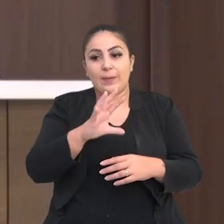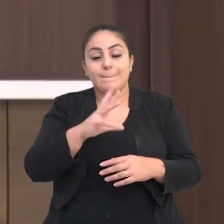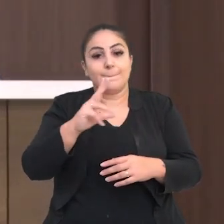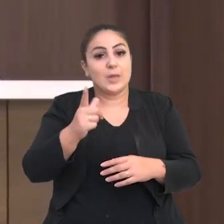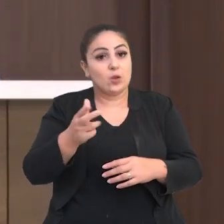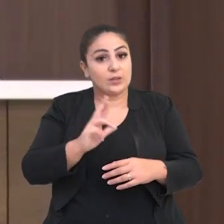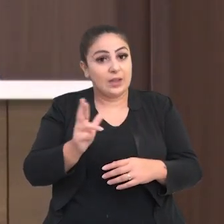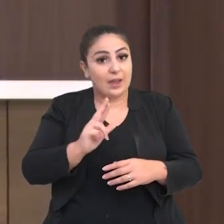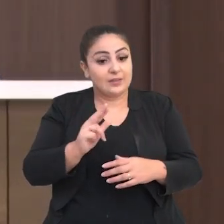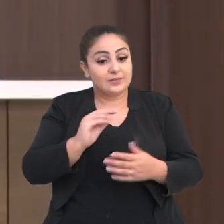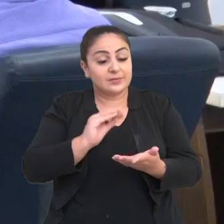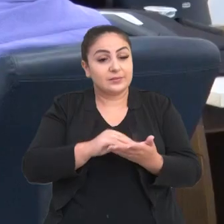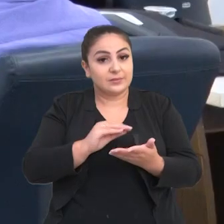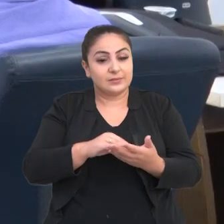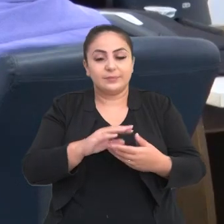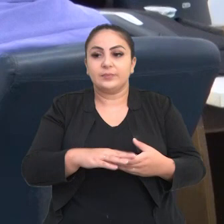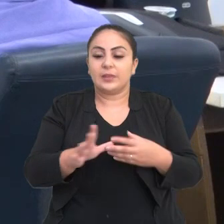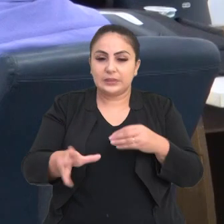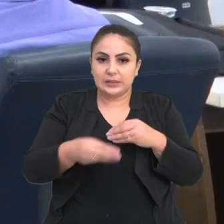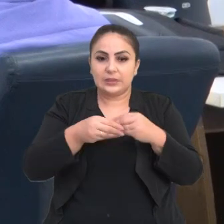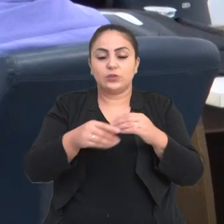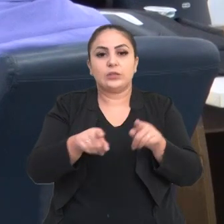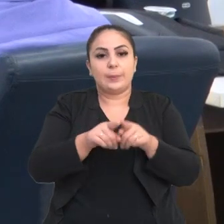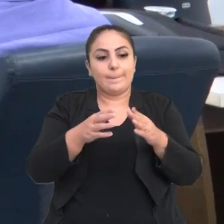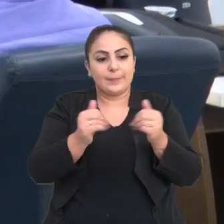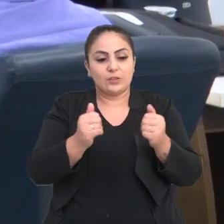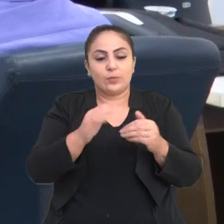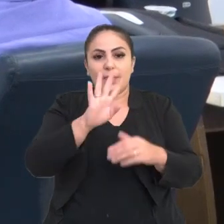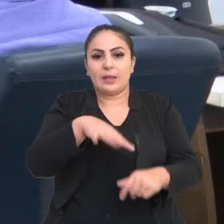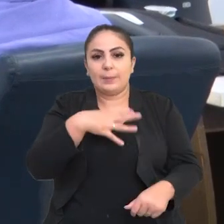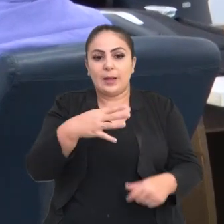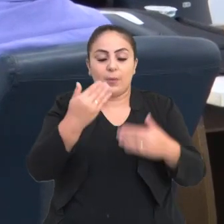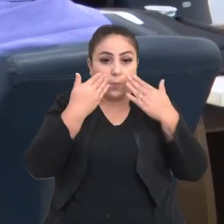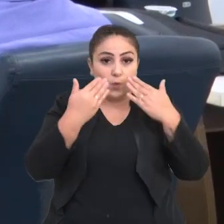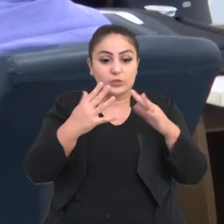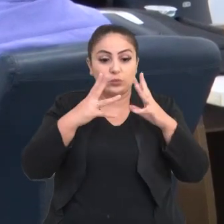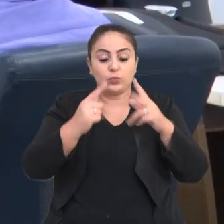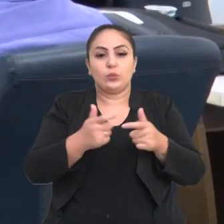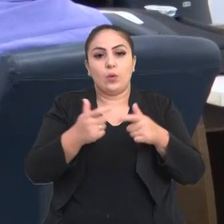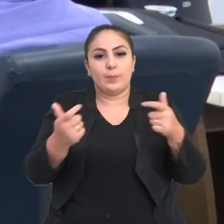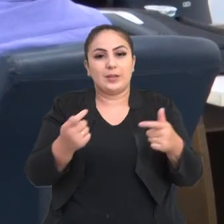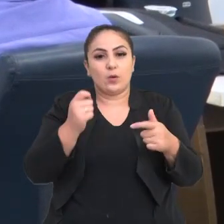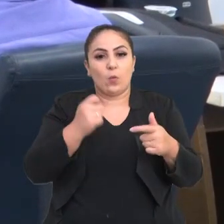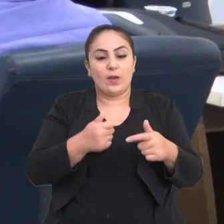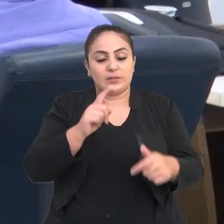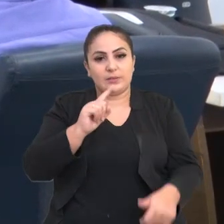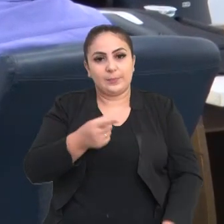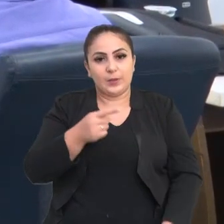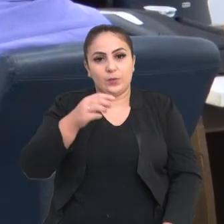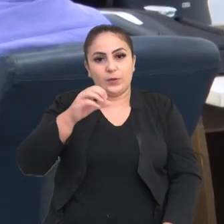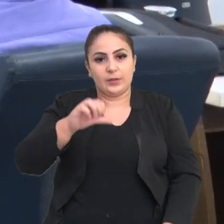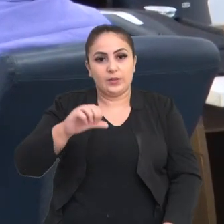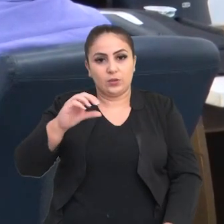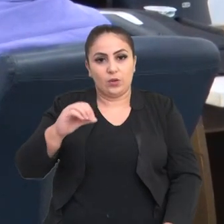350 milhões de reais. E anexou ao requerimento uma tabela mostrando um aumento de quase